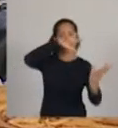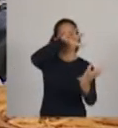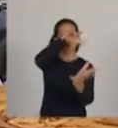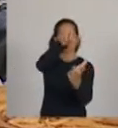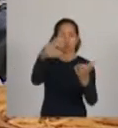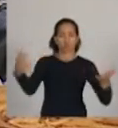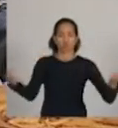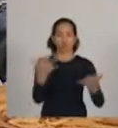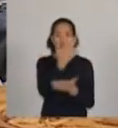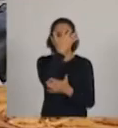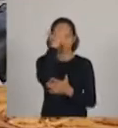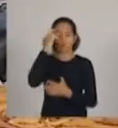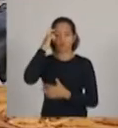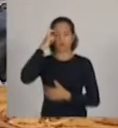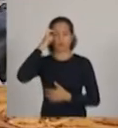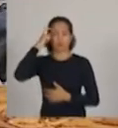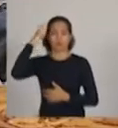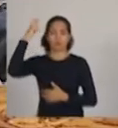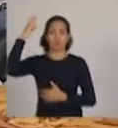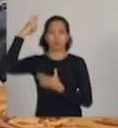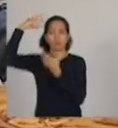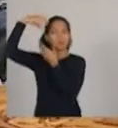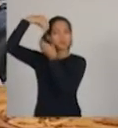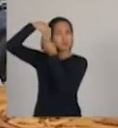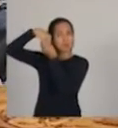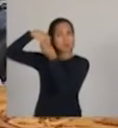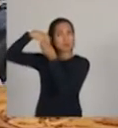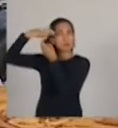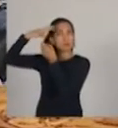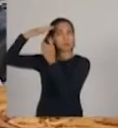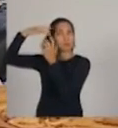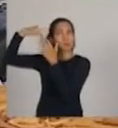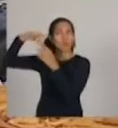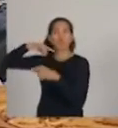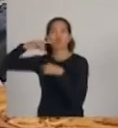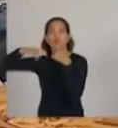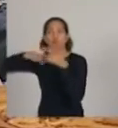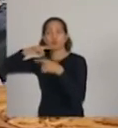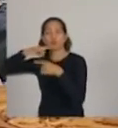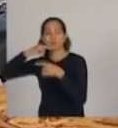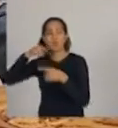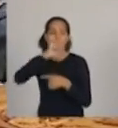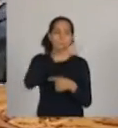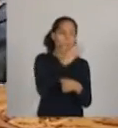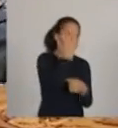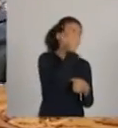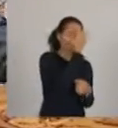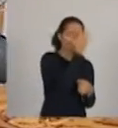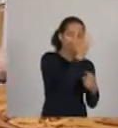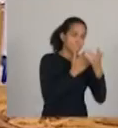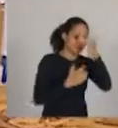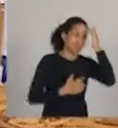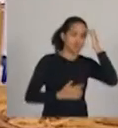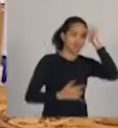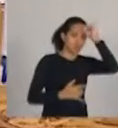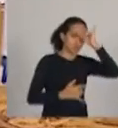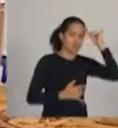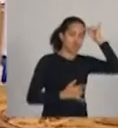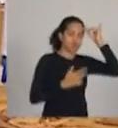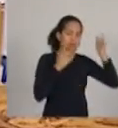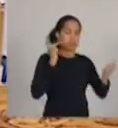pessoas inteligentes estão cheias de dúvidas e as pessoas idiotas estão cheias de certeza.